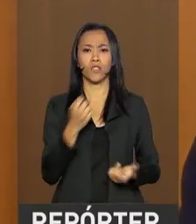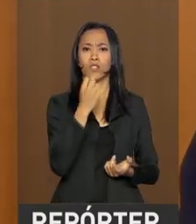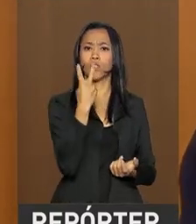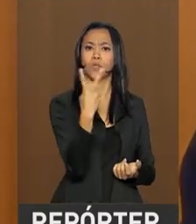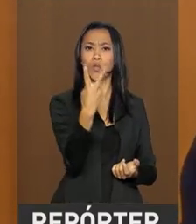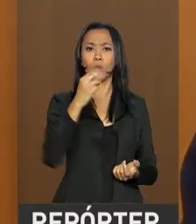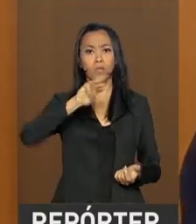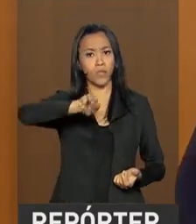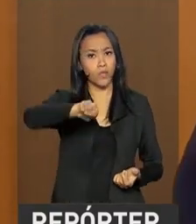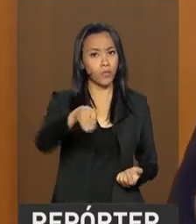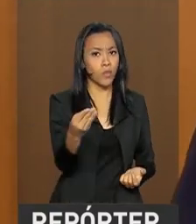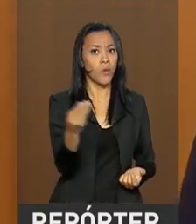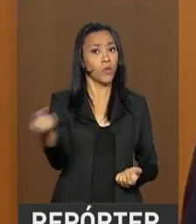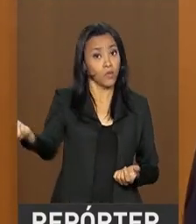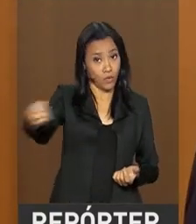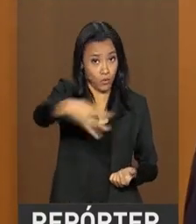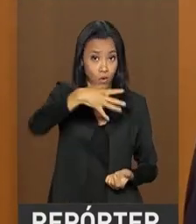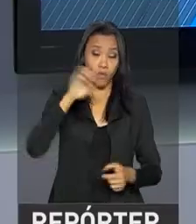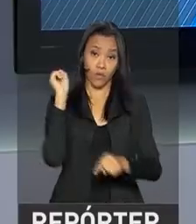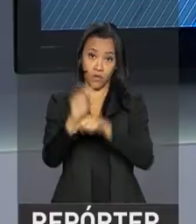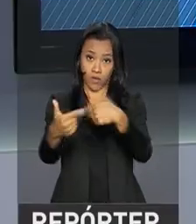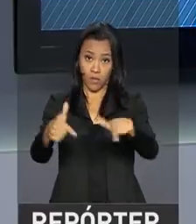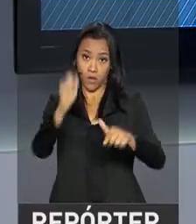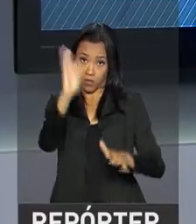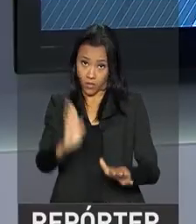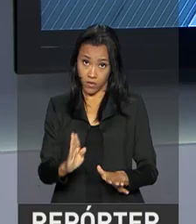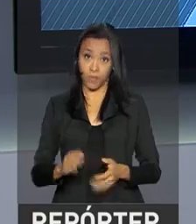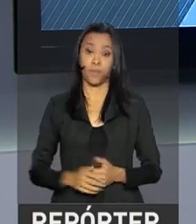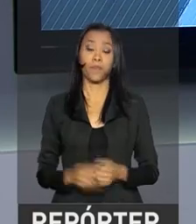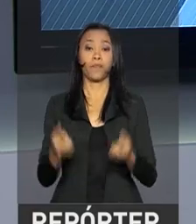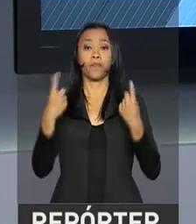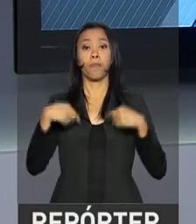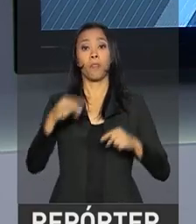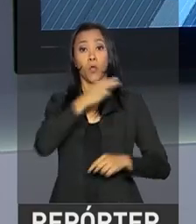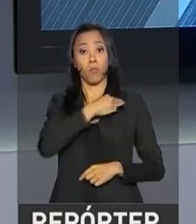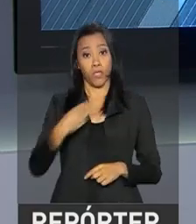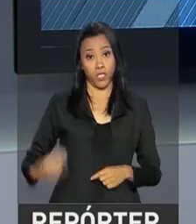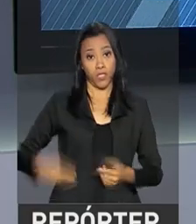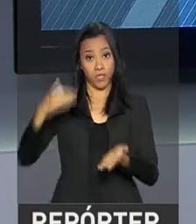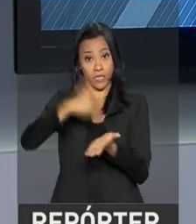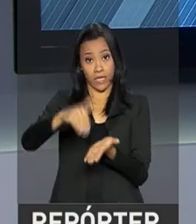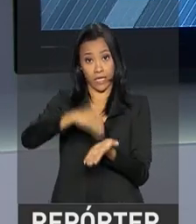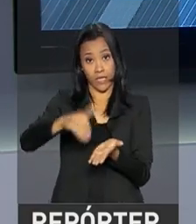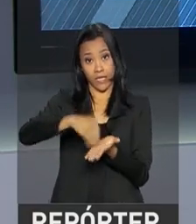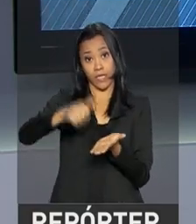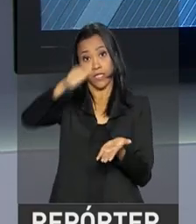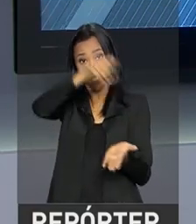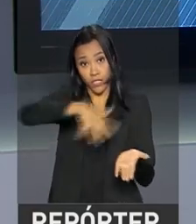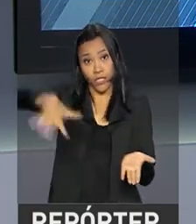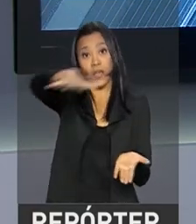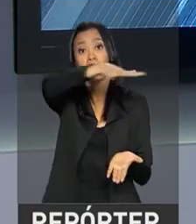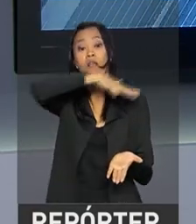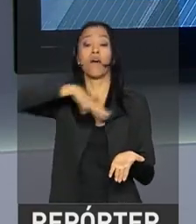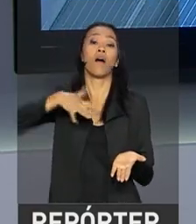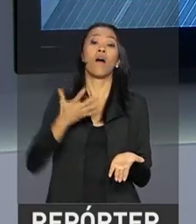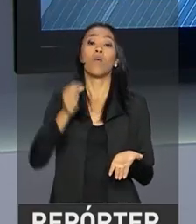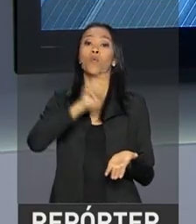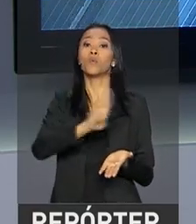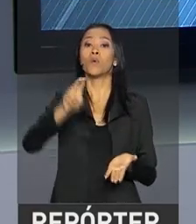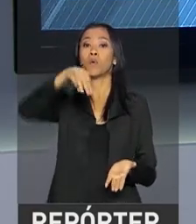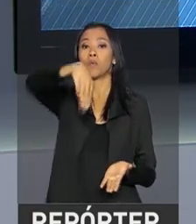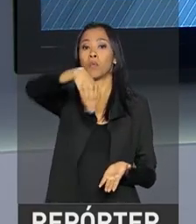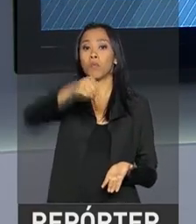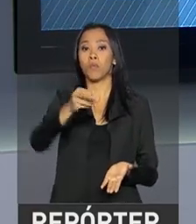milhões de novos empregos no brasil já o ministro da secretaria geral da presidência da república moreira franco